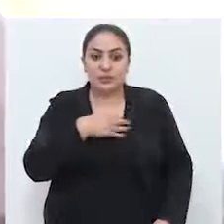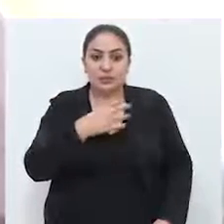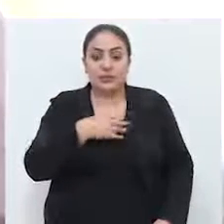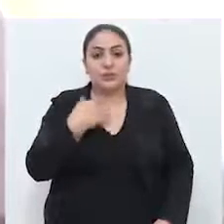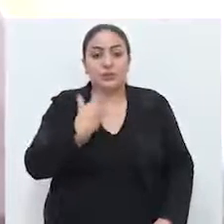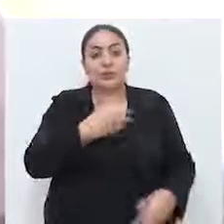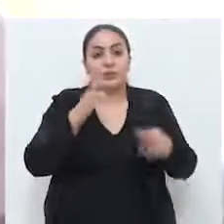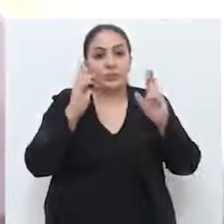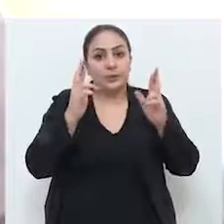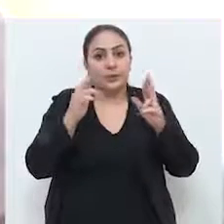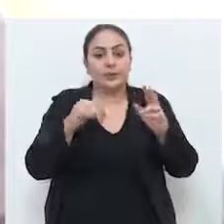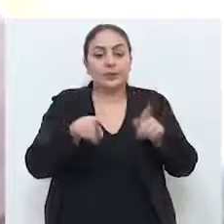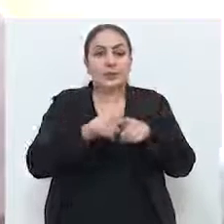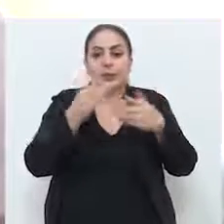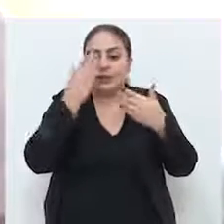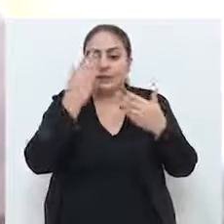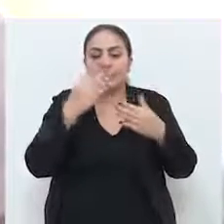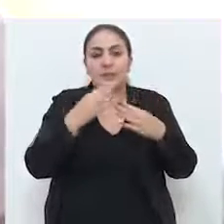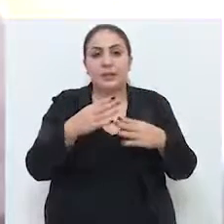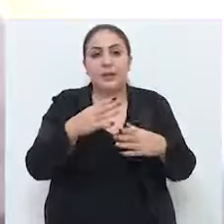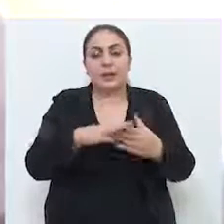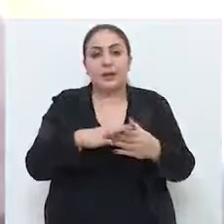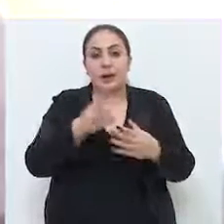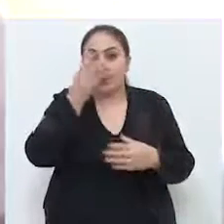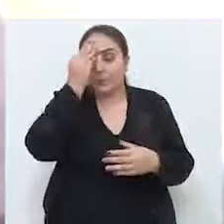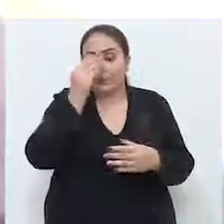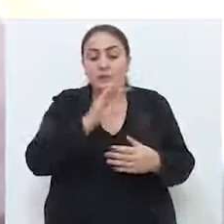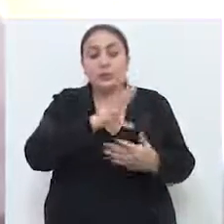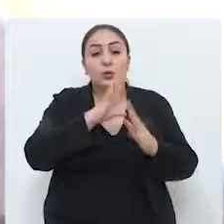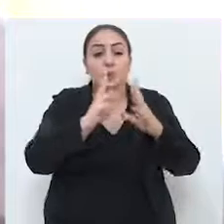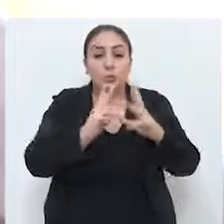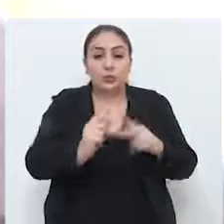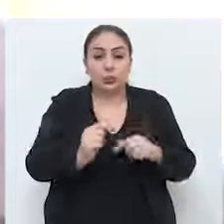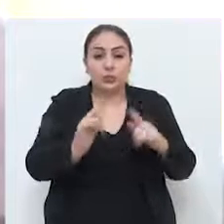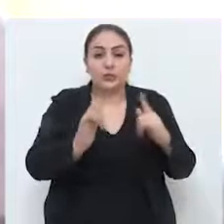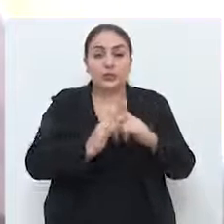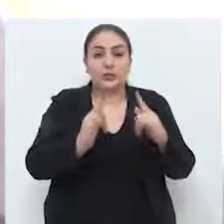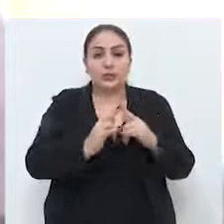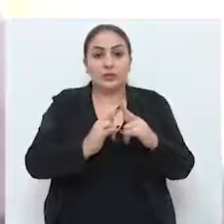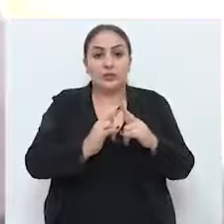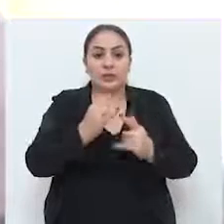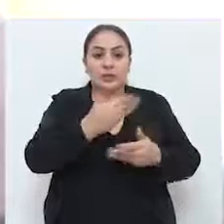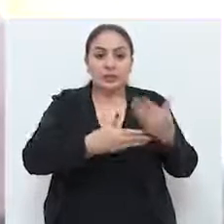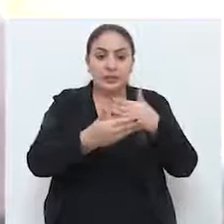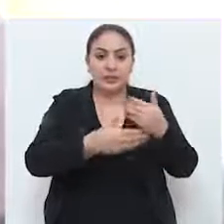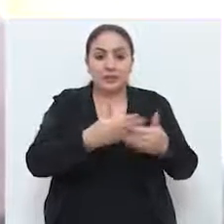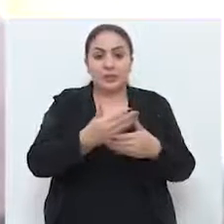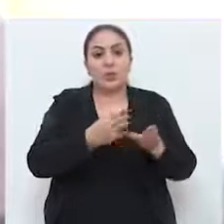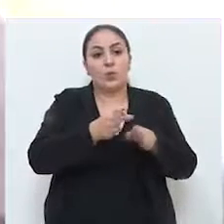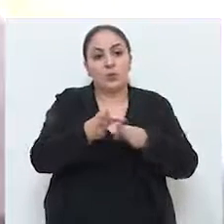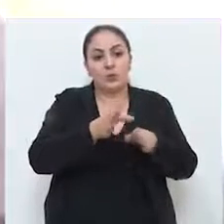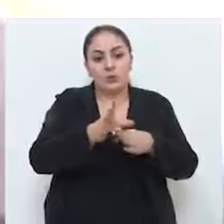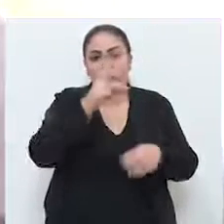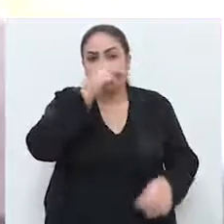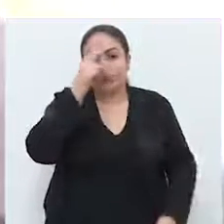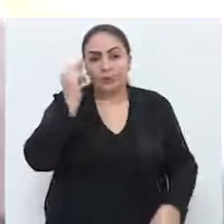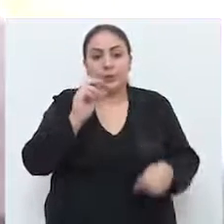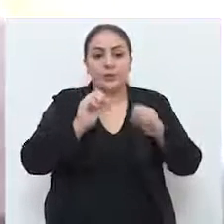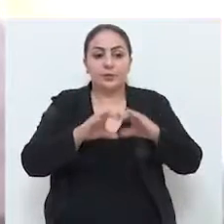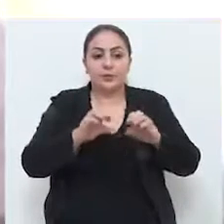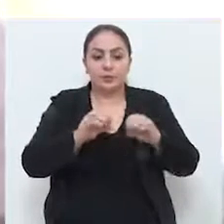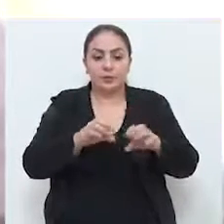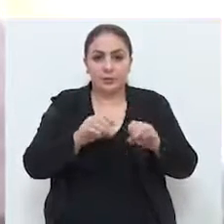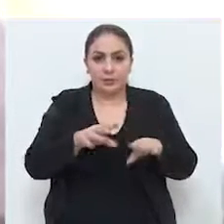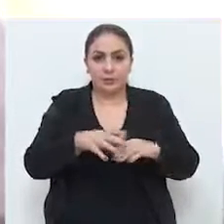Assim, espero e agradeço a compreensão de todos os órgãos que compõem o Conselho